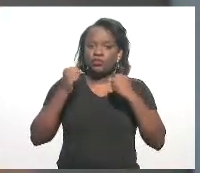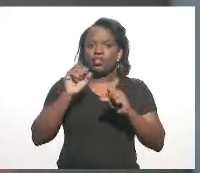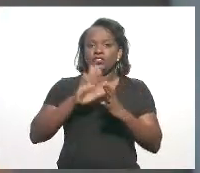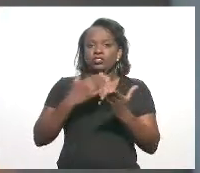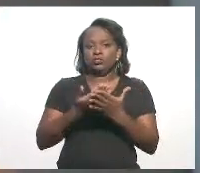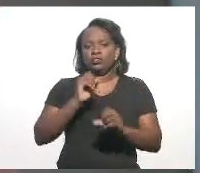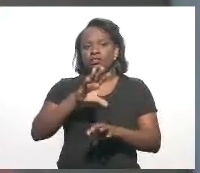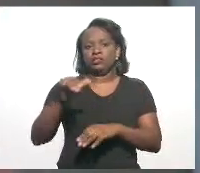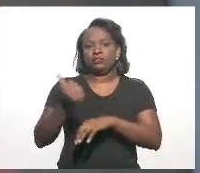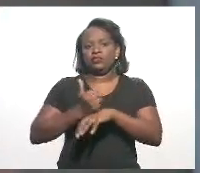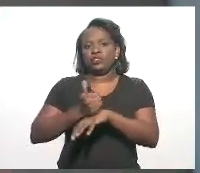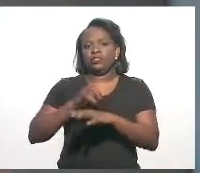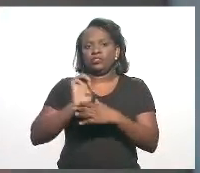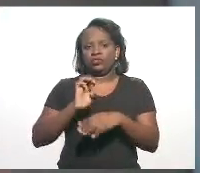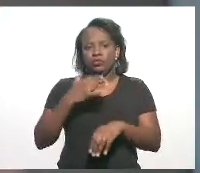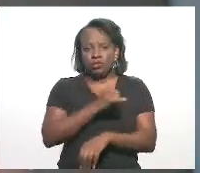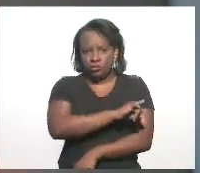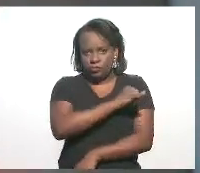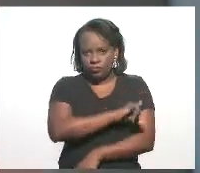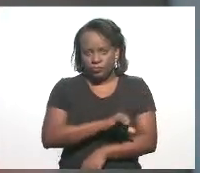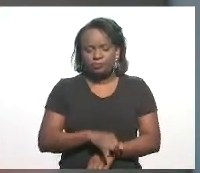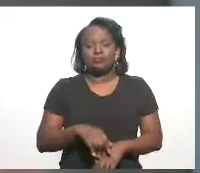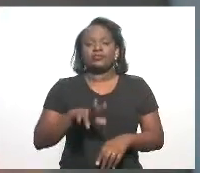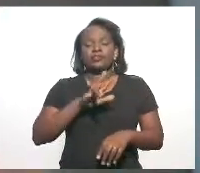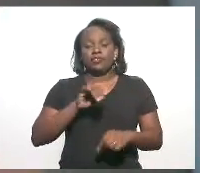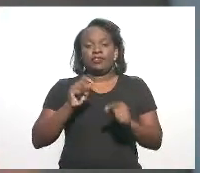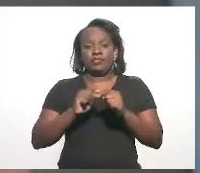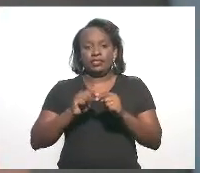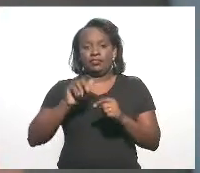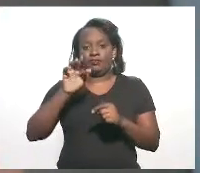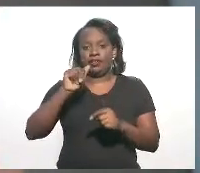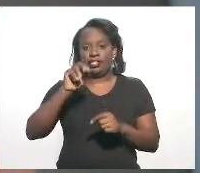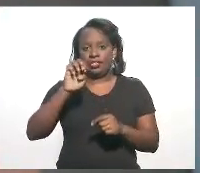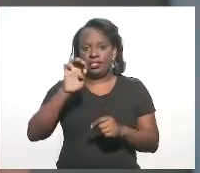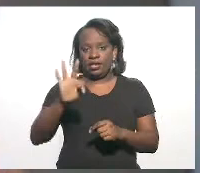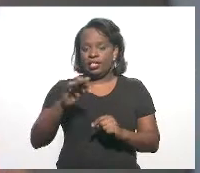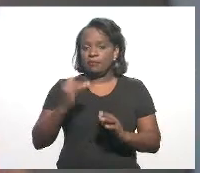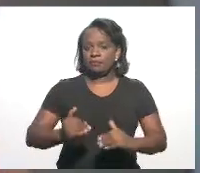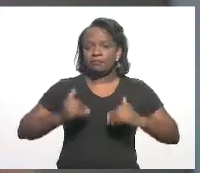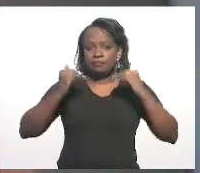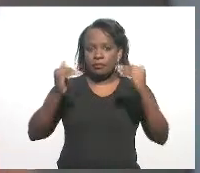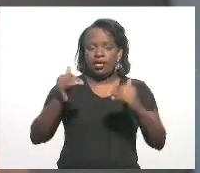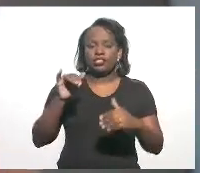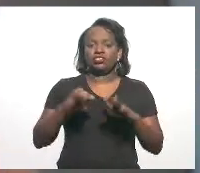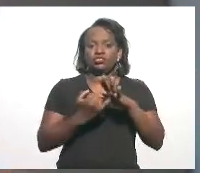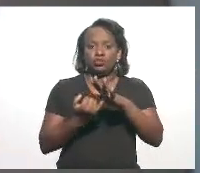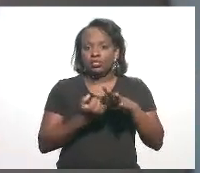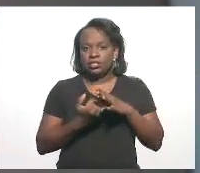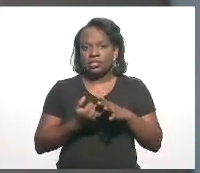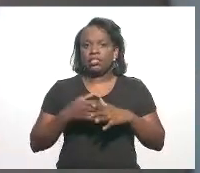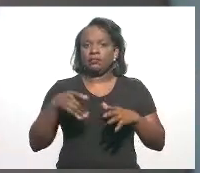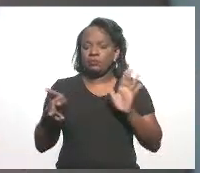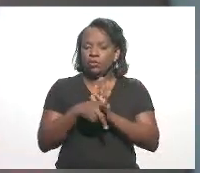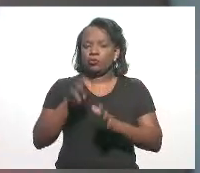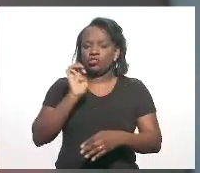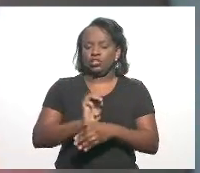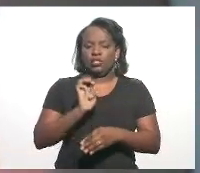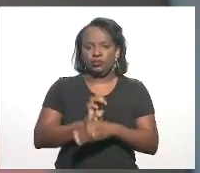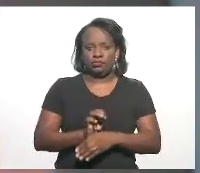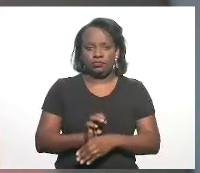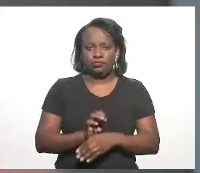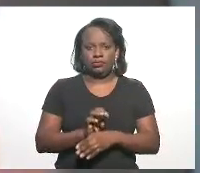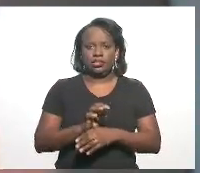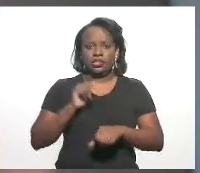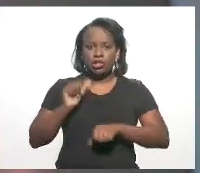educação profissional no estado do Rio de Janeiro. Vão fazer com que a FAETEC seja cada vez mais uma instituição de Estado, deixando